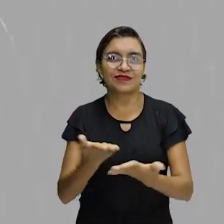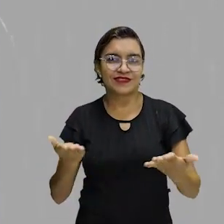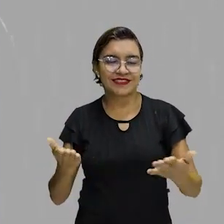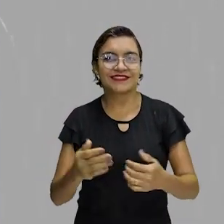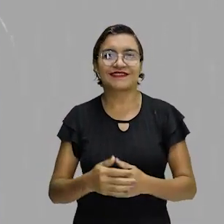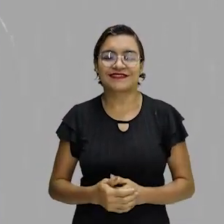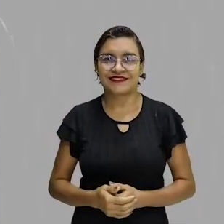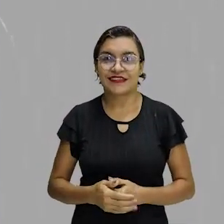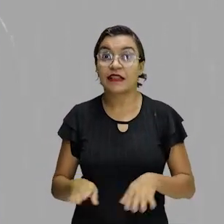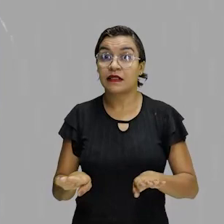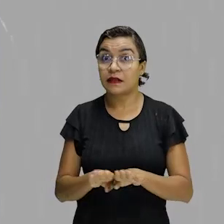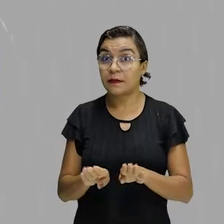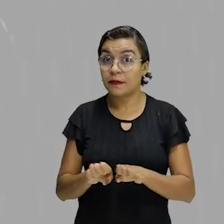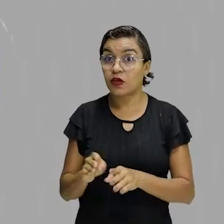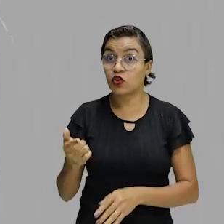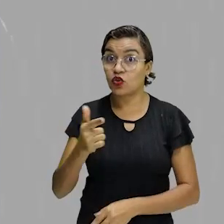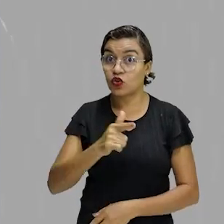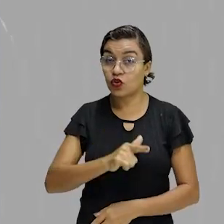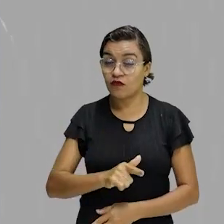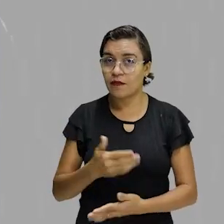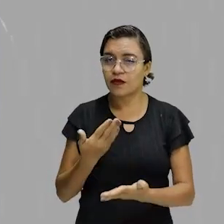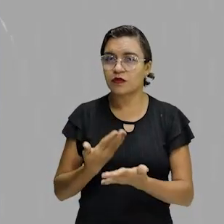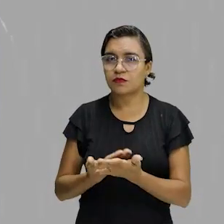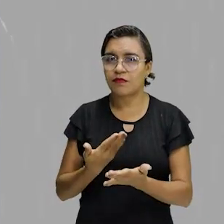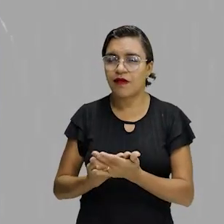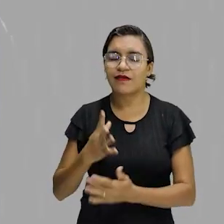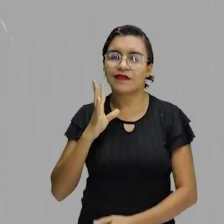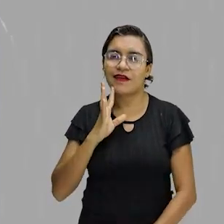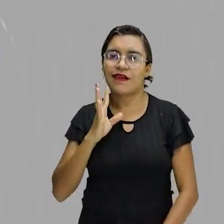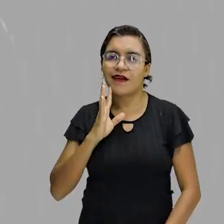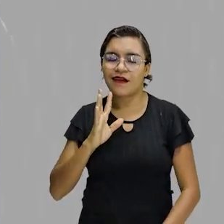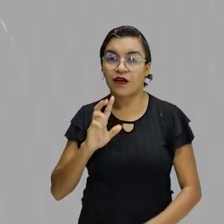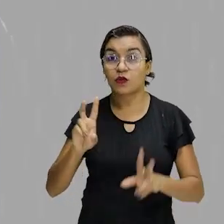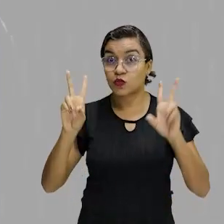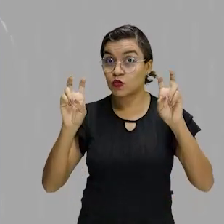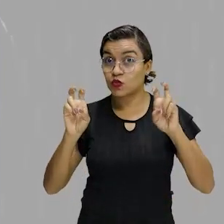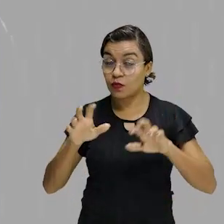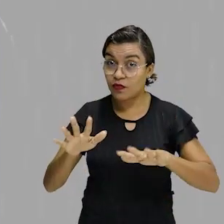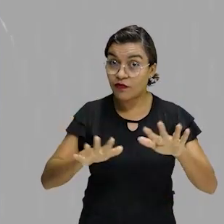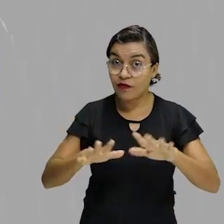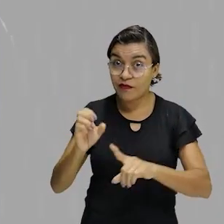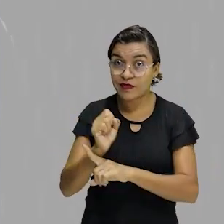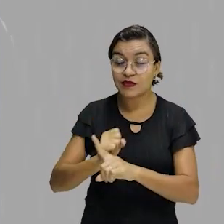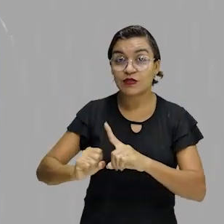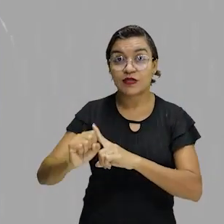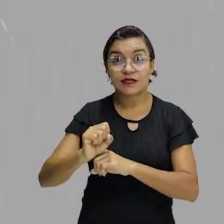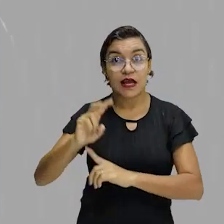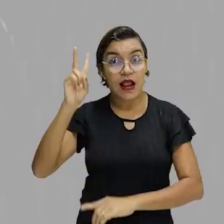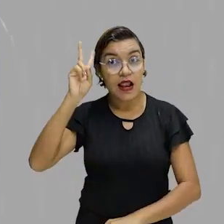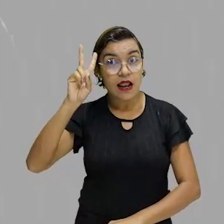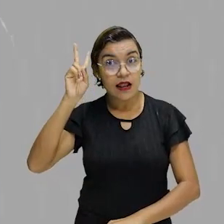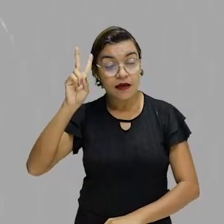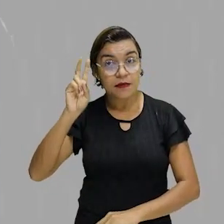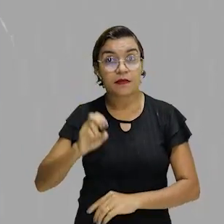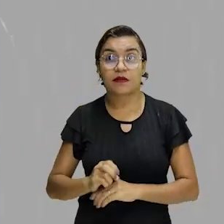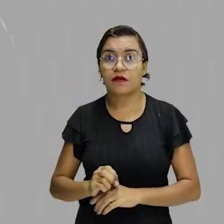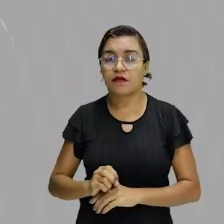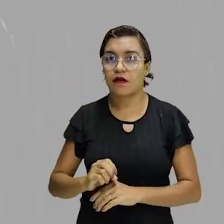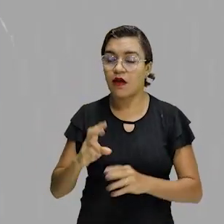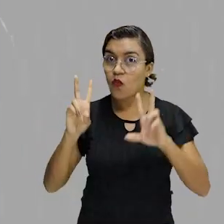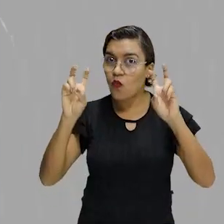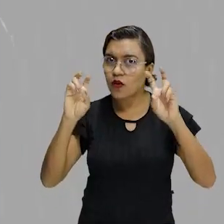mais uma vez trazendo uma aula bacana sobre movimentos sociais. Lembra que movimentos sociais é o nosso assunto